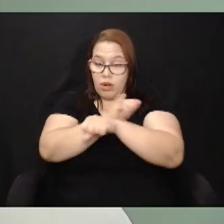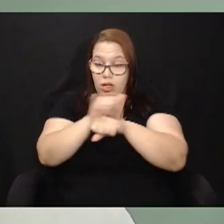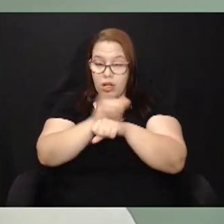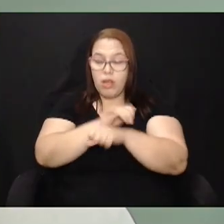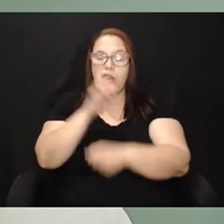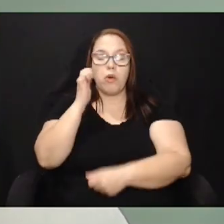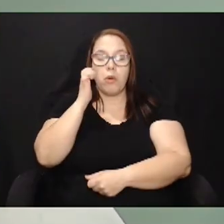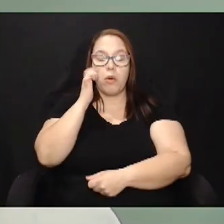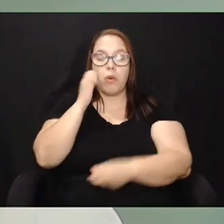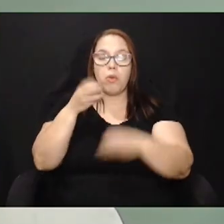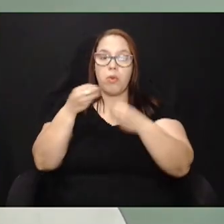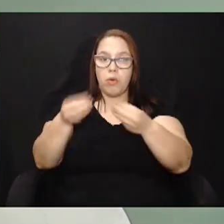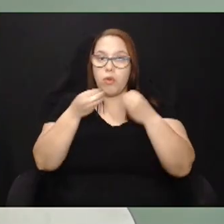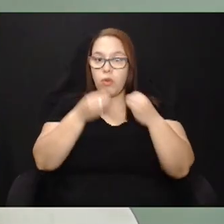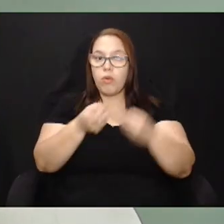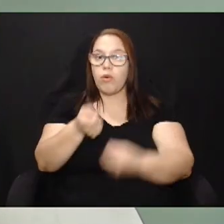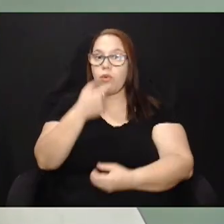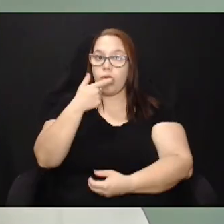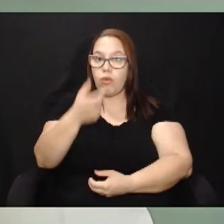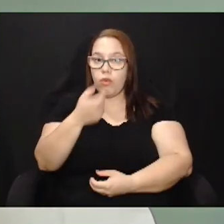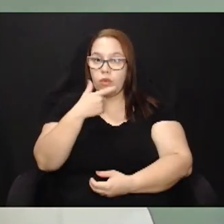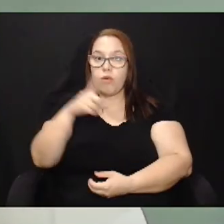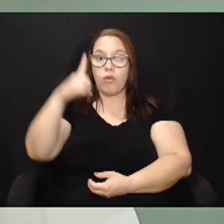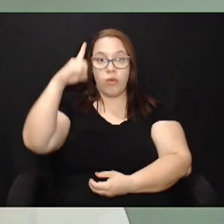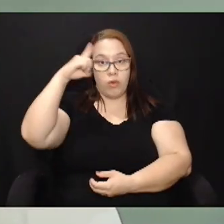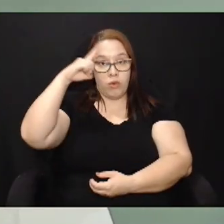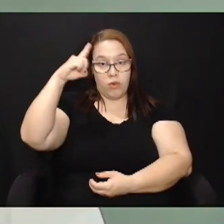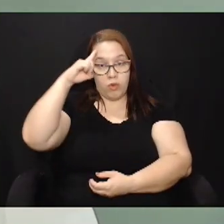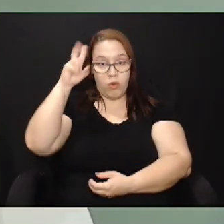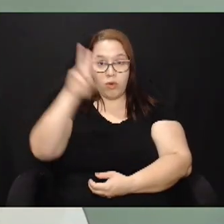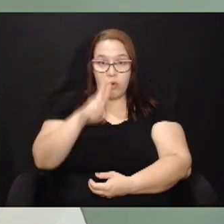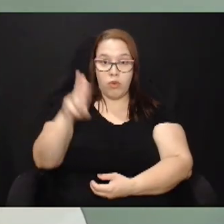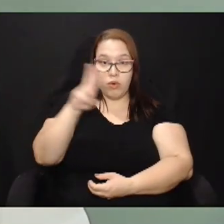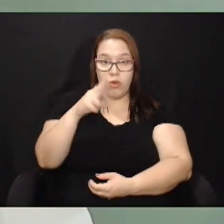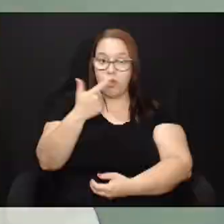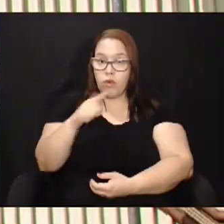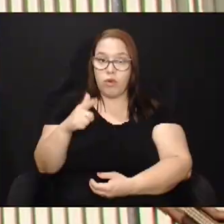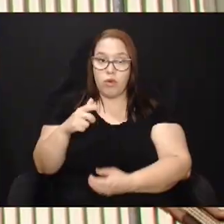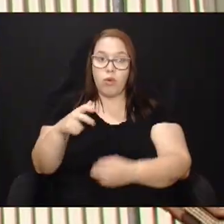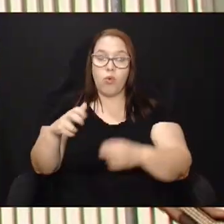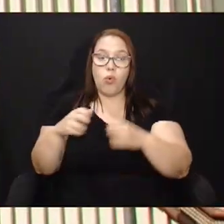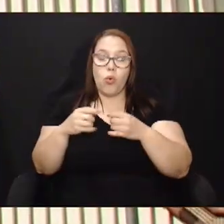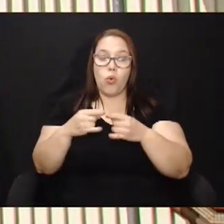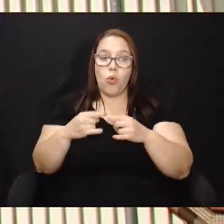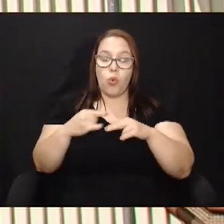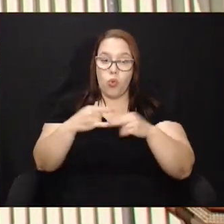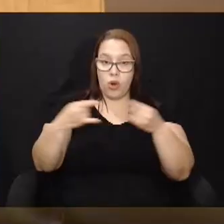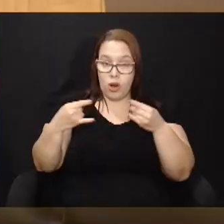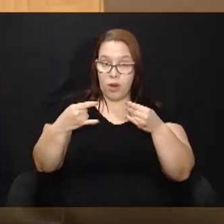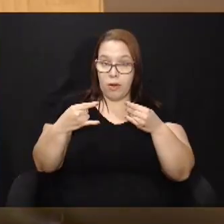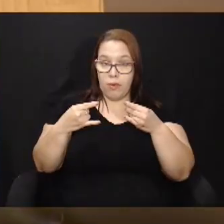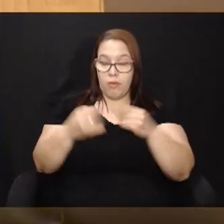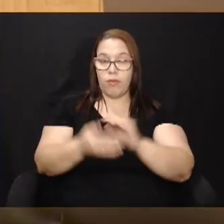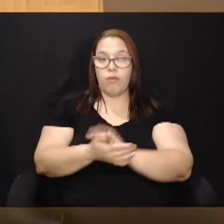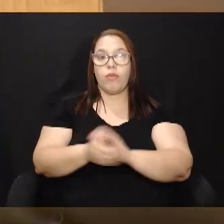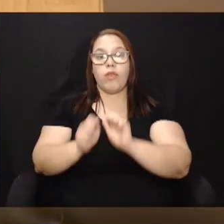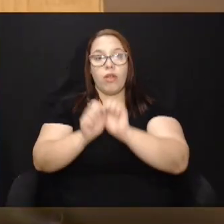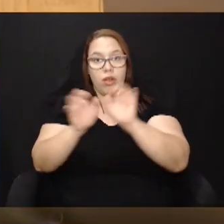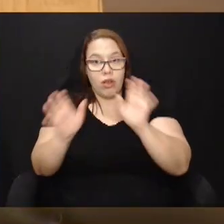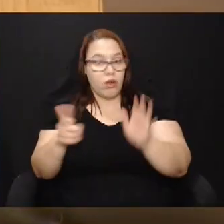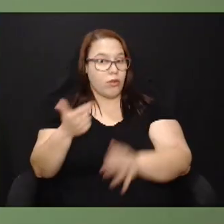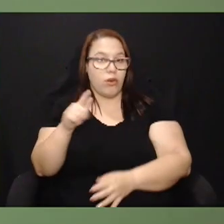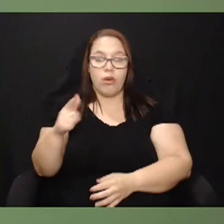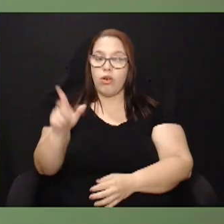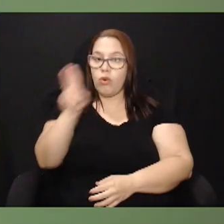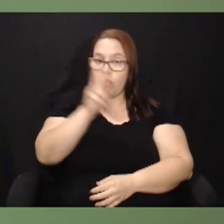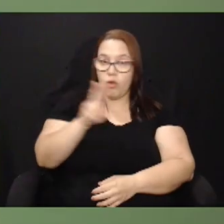oferecer o medicamento diariamente para o usuário que não usa o preservativo. E, claro, se ele não usa o preservativo, ele pode